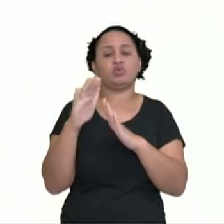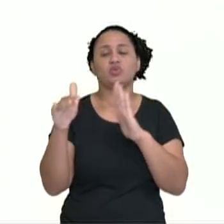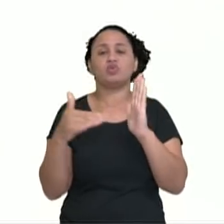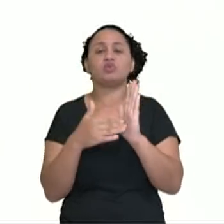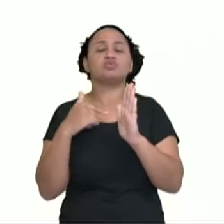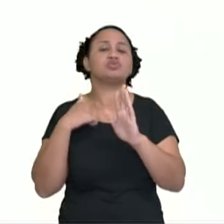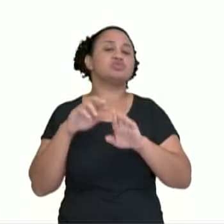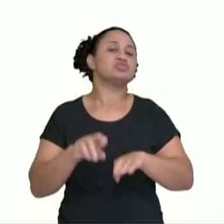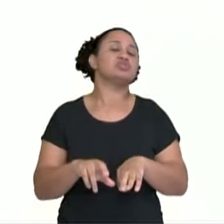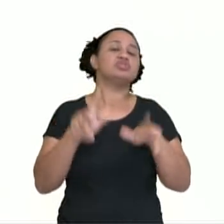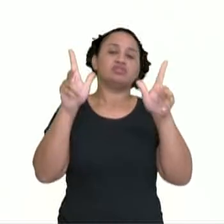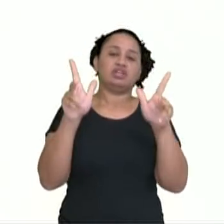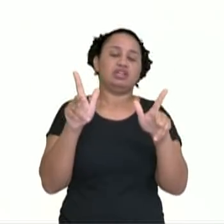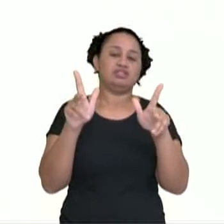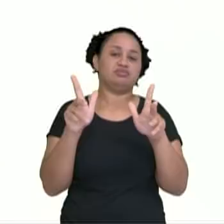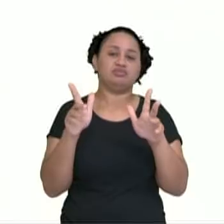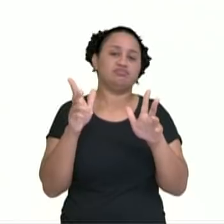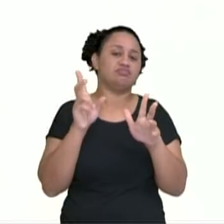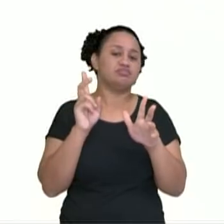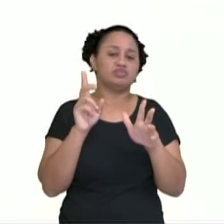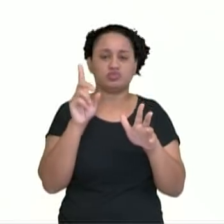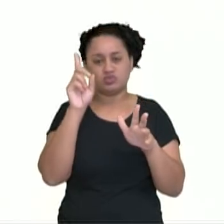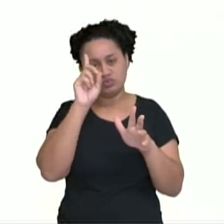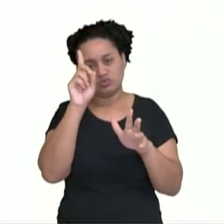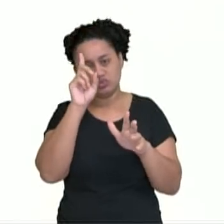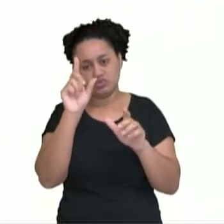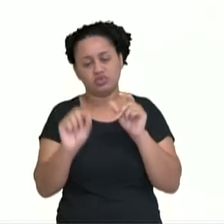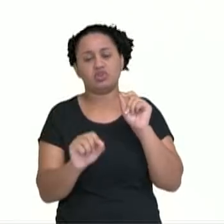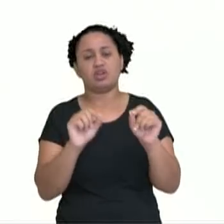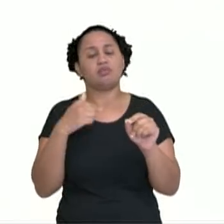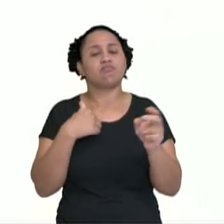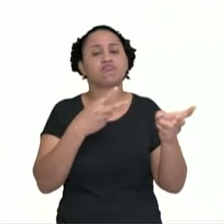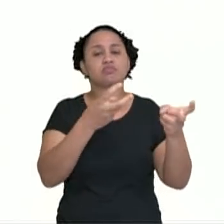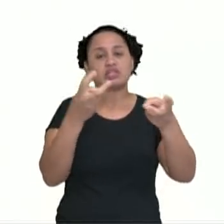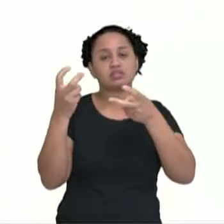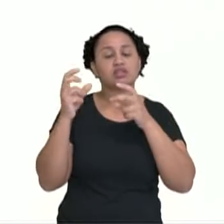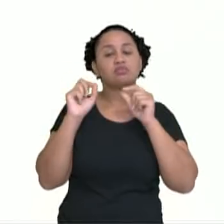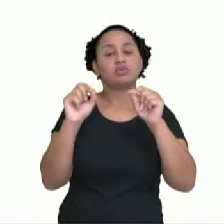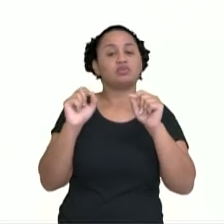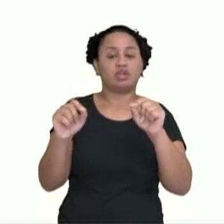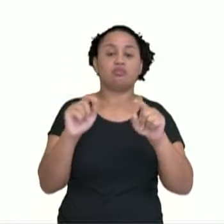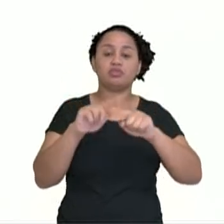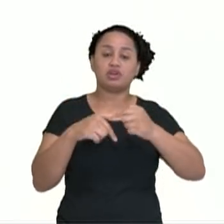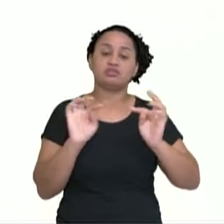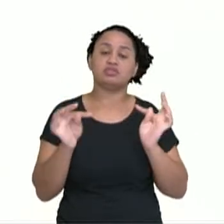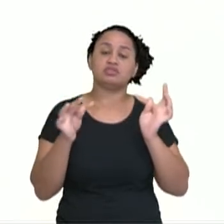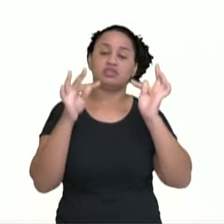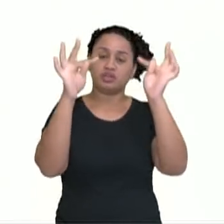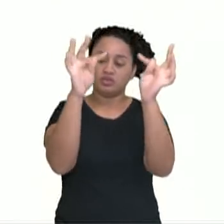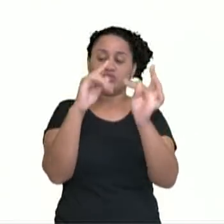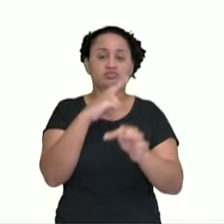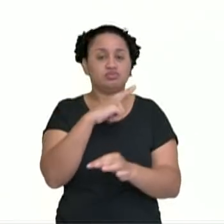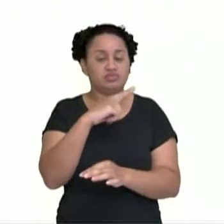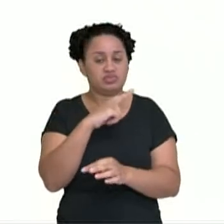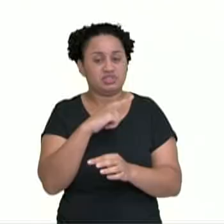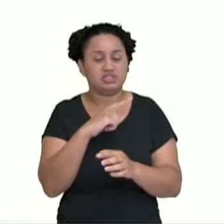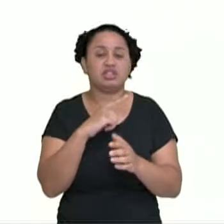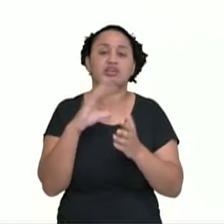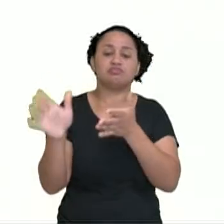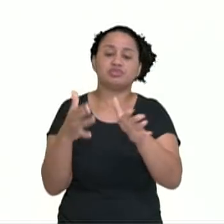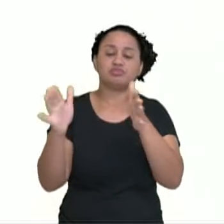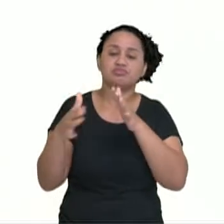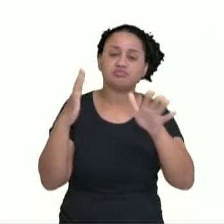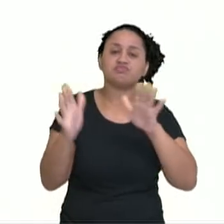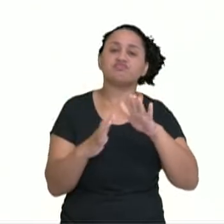totalmente diferenciada e a cada dia nós vamos ver que através da alta tecnologia a produção industrial ela